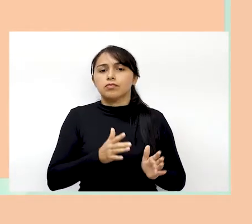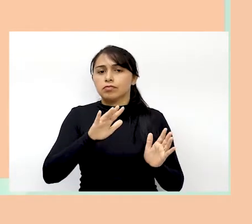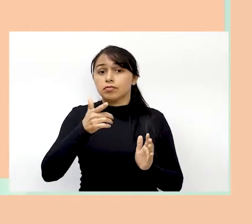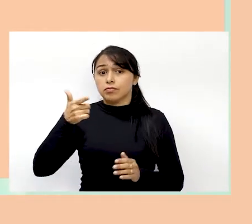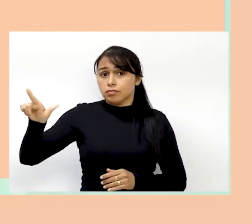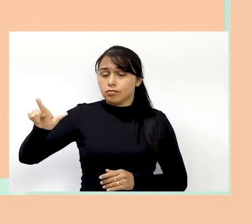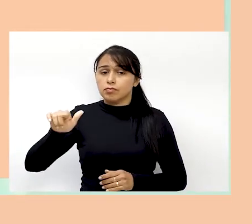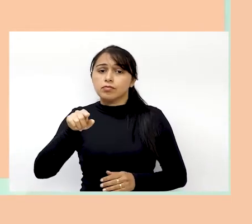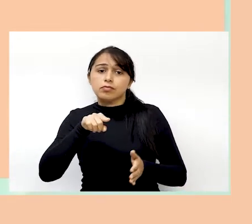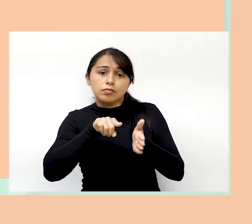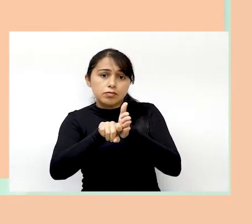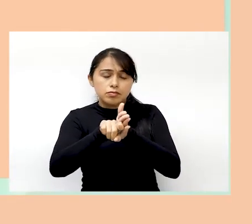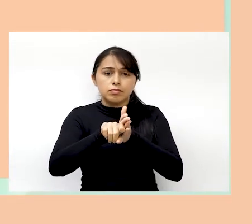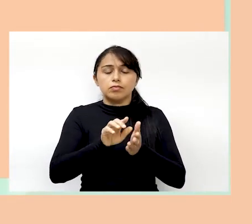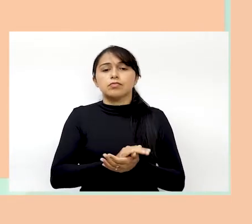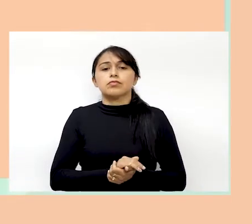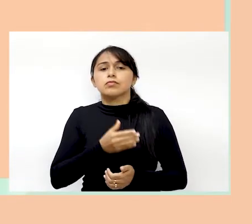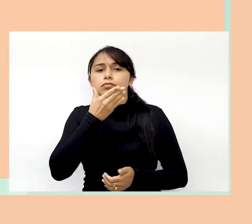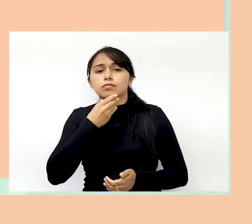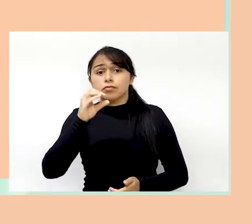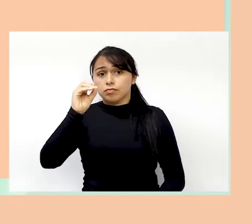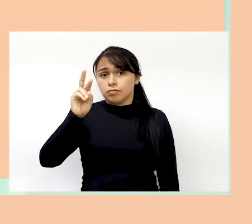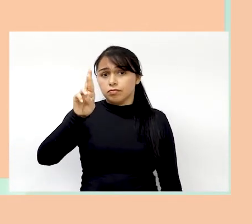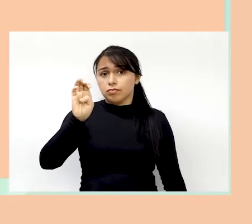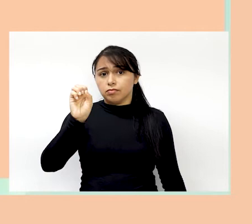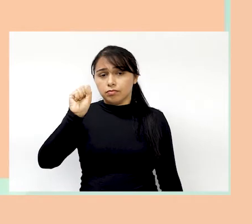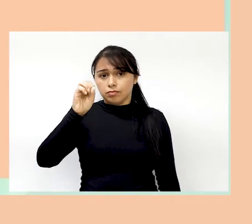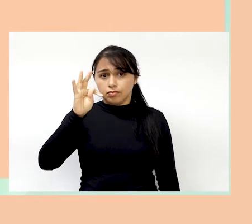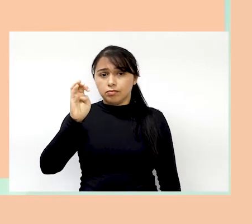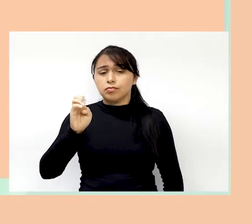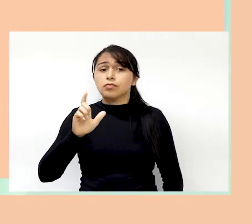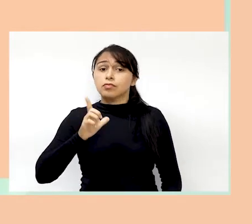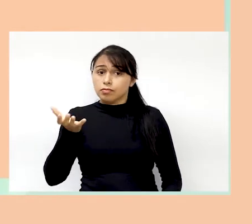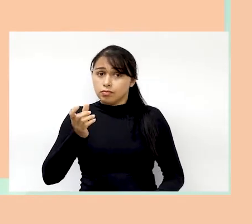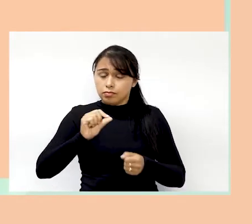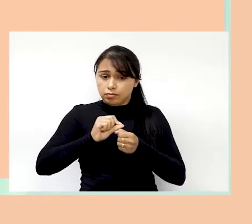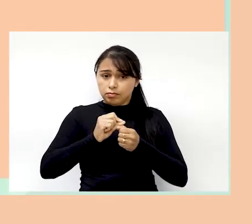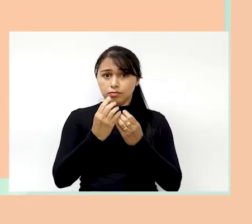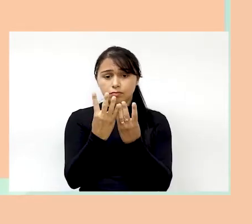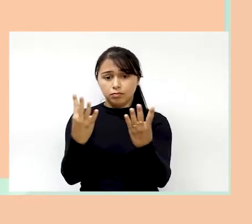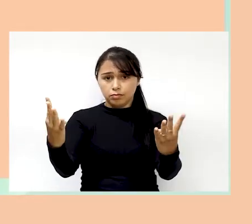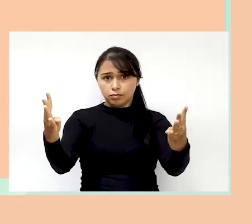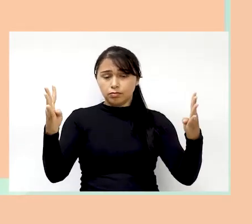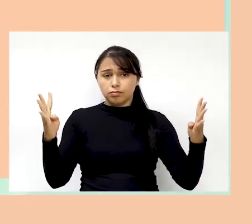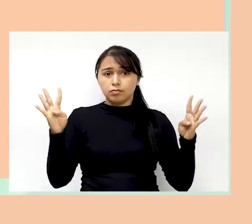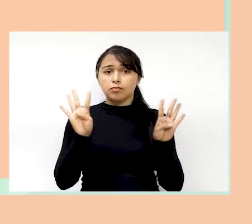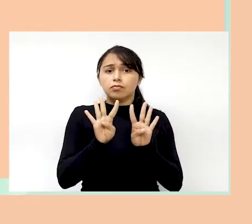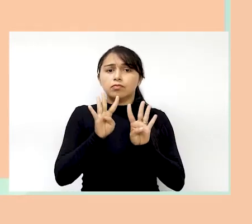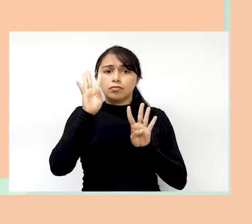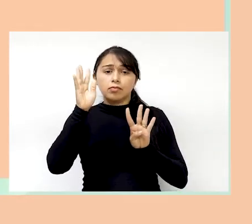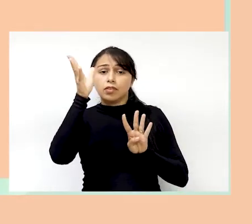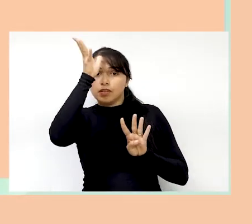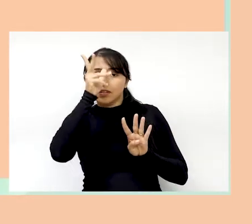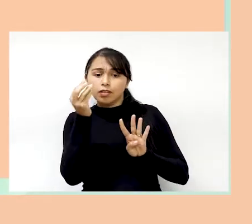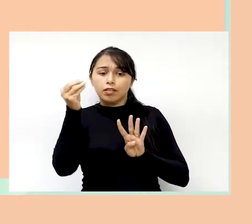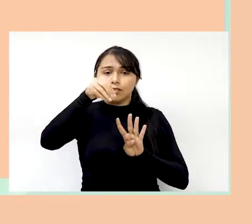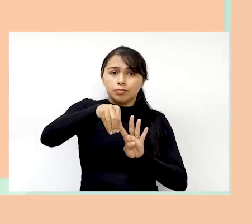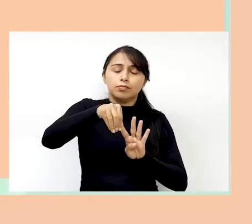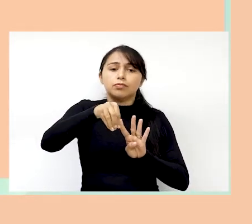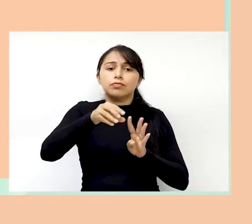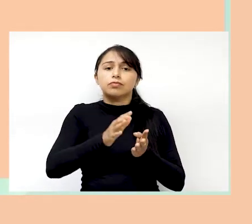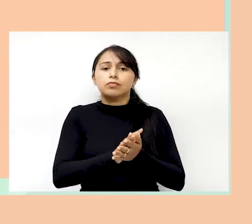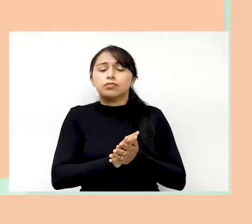O senhor Orestes quer fazer um cercado para as galinhas no formato quadrado de lado com